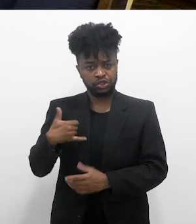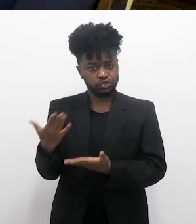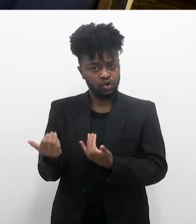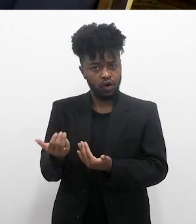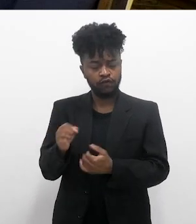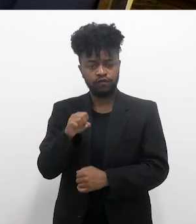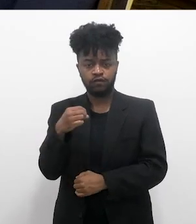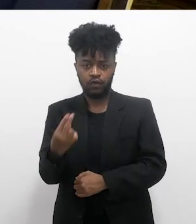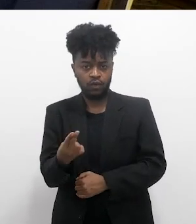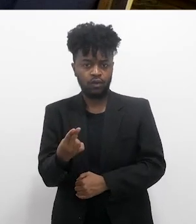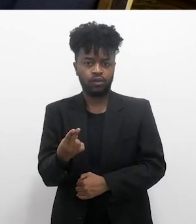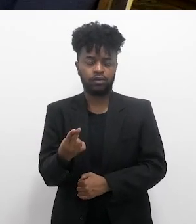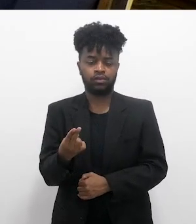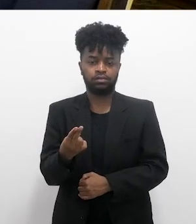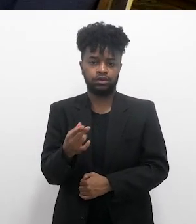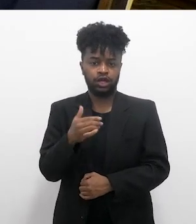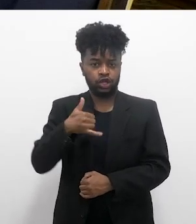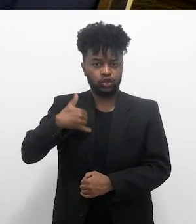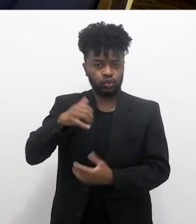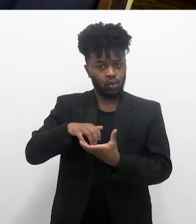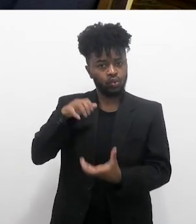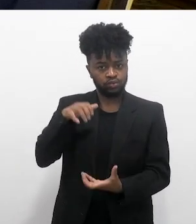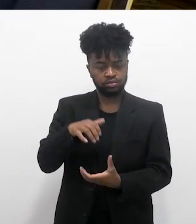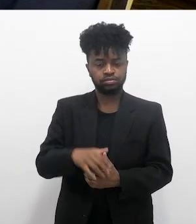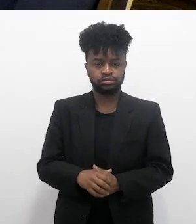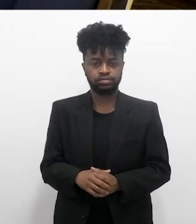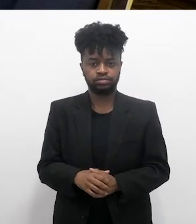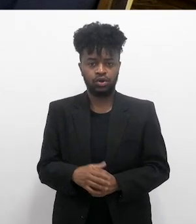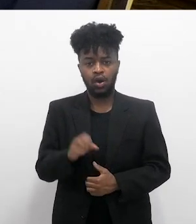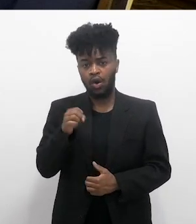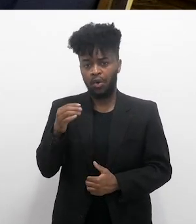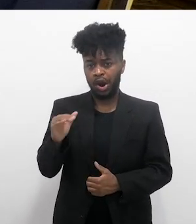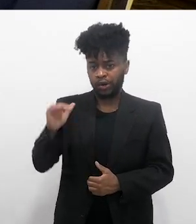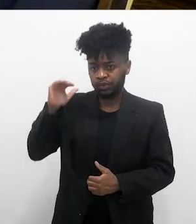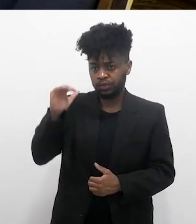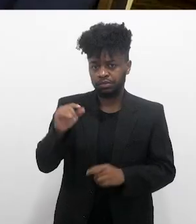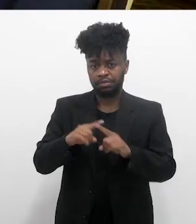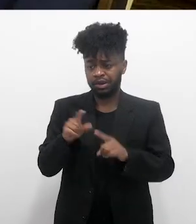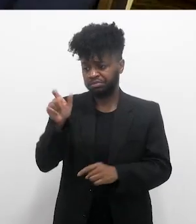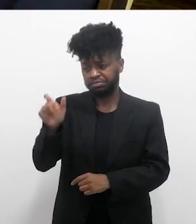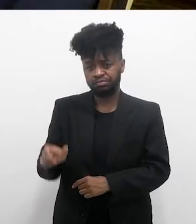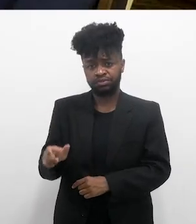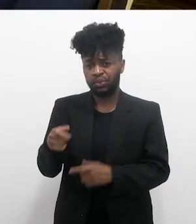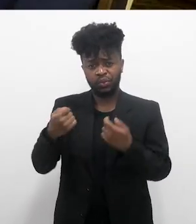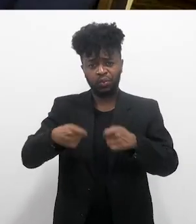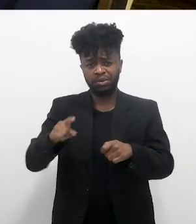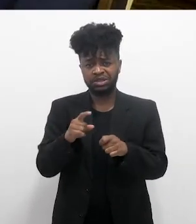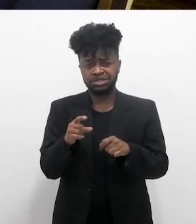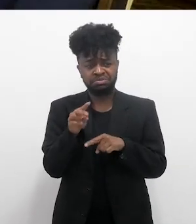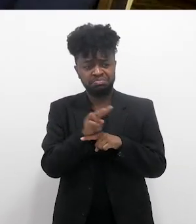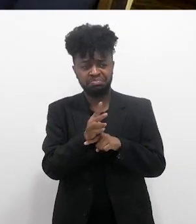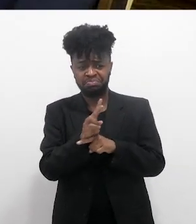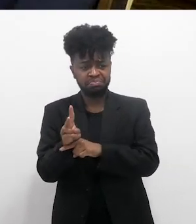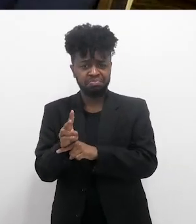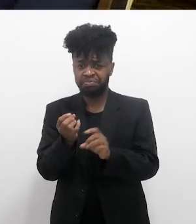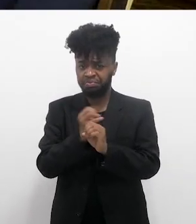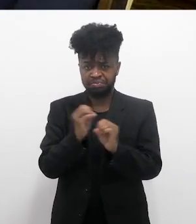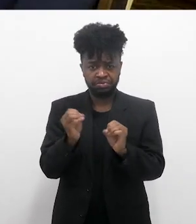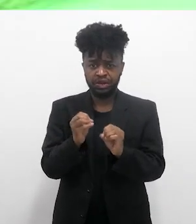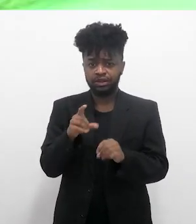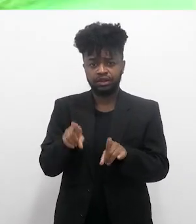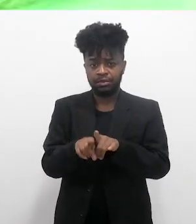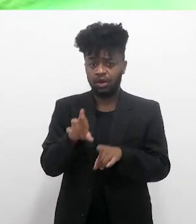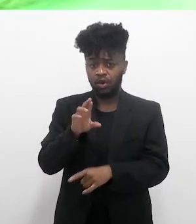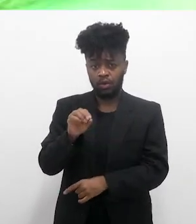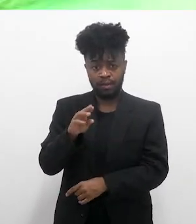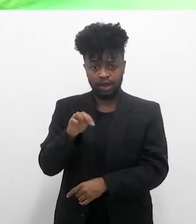já idoso, não é daqueles que... O Zico não precisa andar com segurança. O Roberto também não andava com segurança.